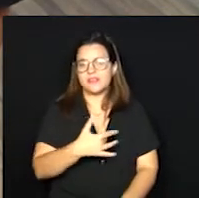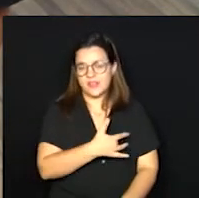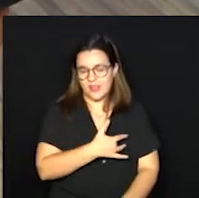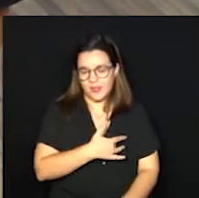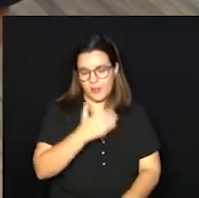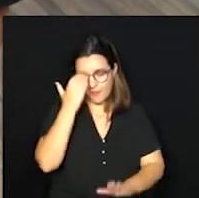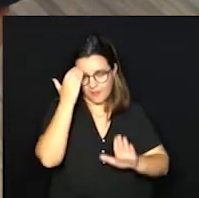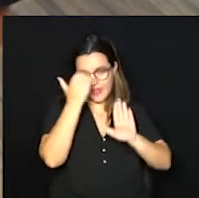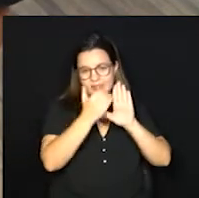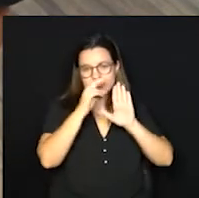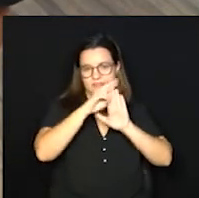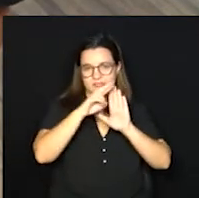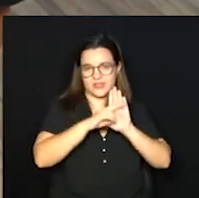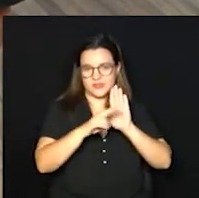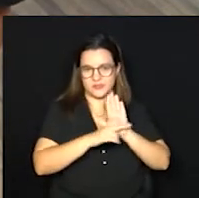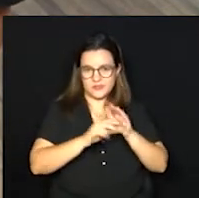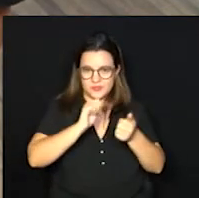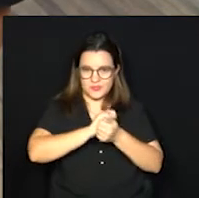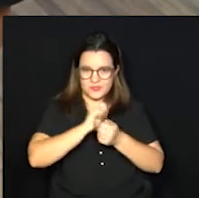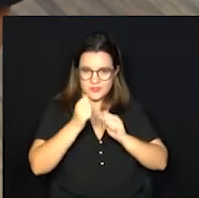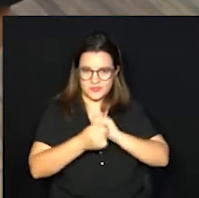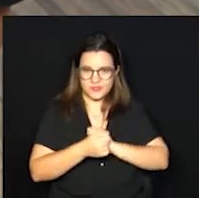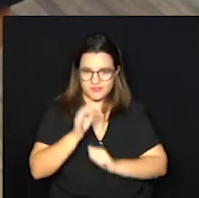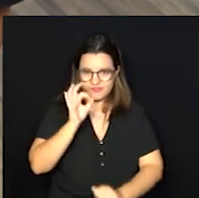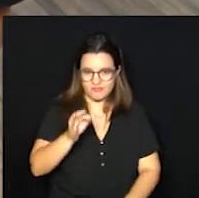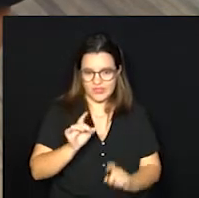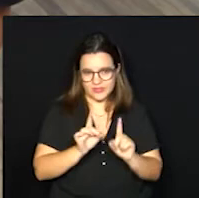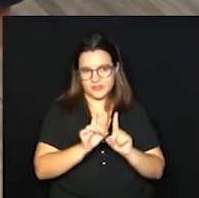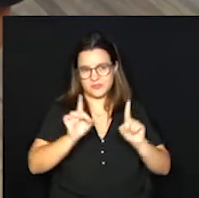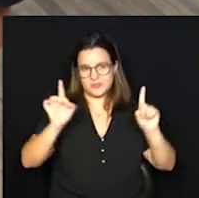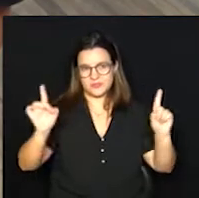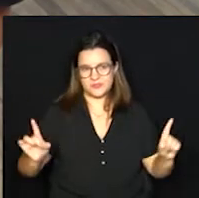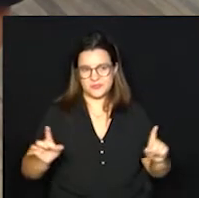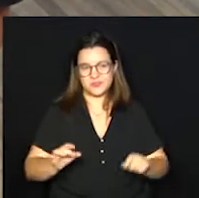nos adaptando aí. Certo? Verdade, esse distanciamento pessoal, né?